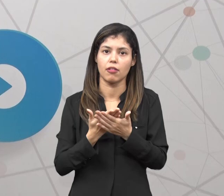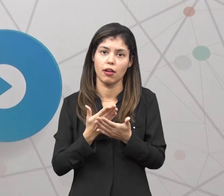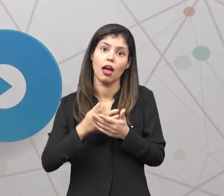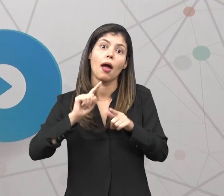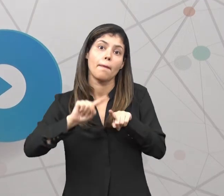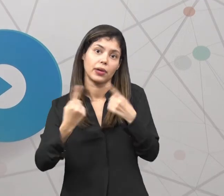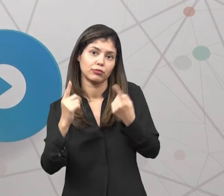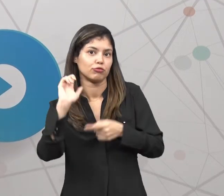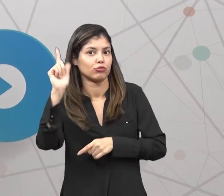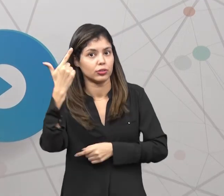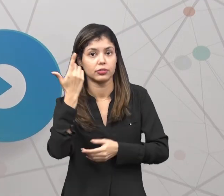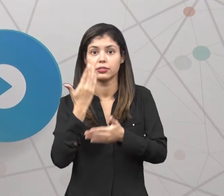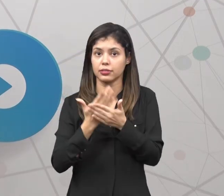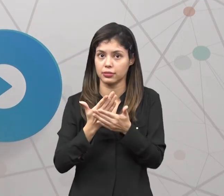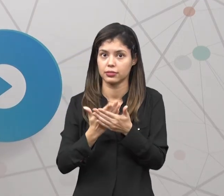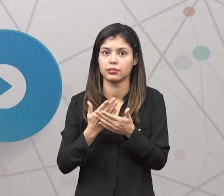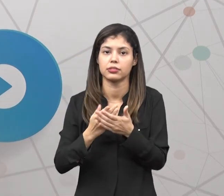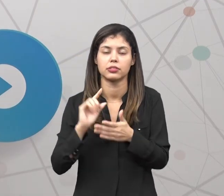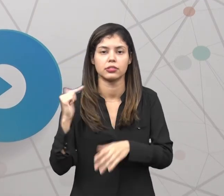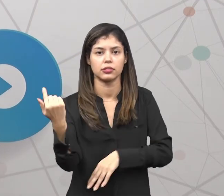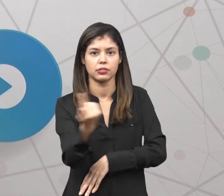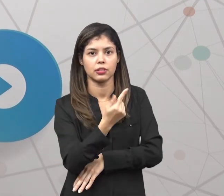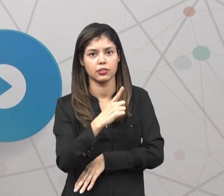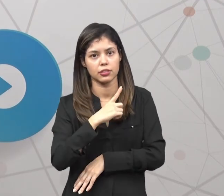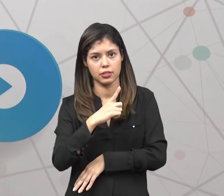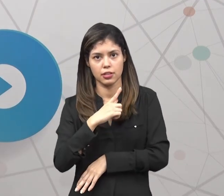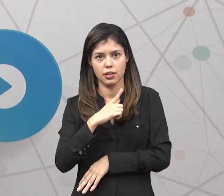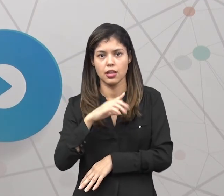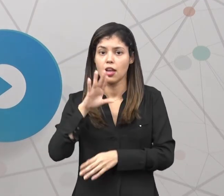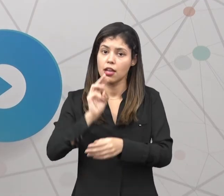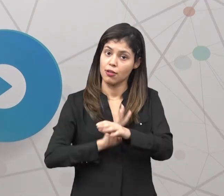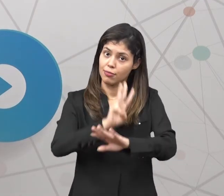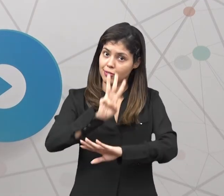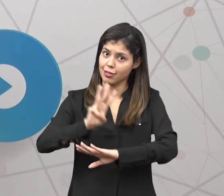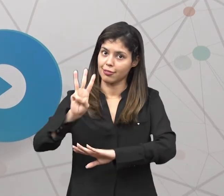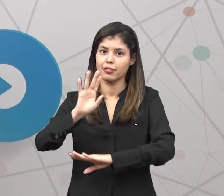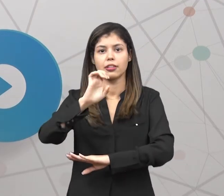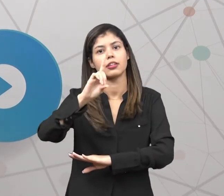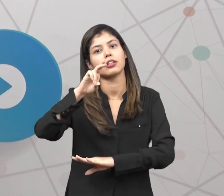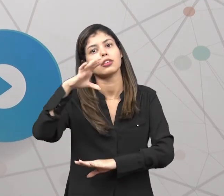e mais outras aulas complementares que nós temos, não deixe de acessar a nossa